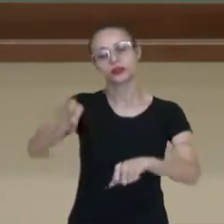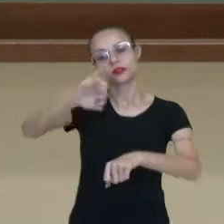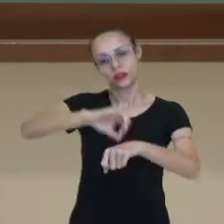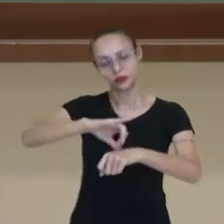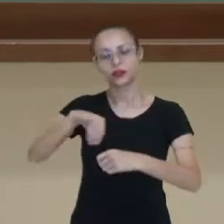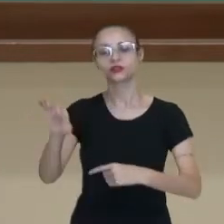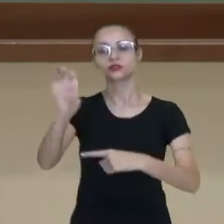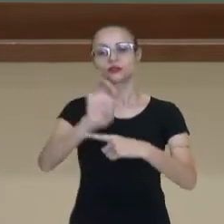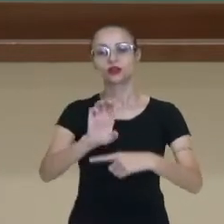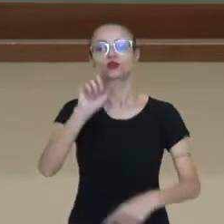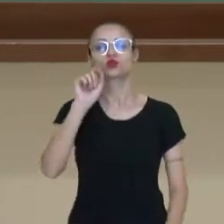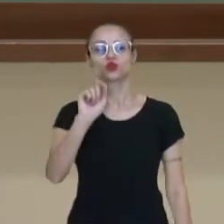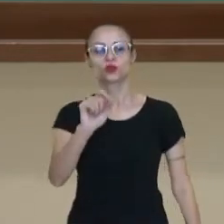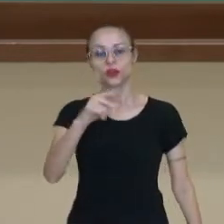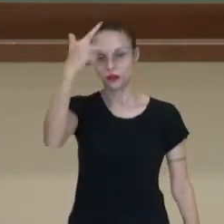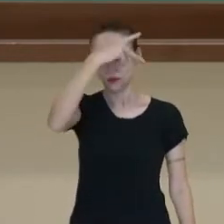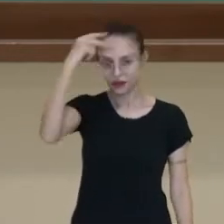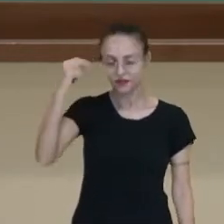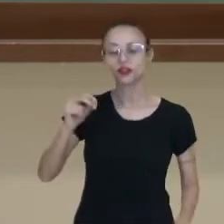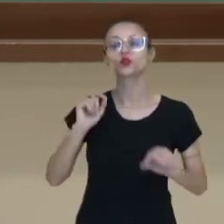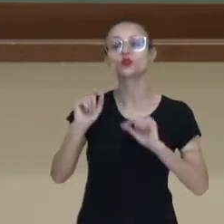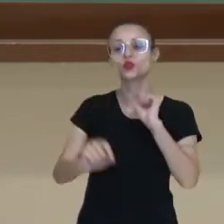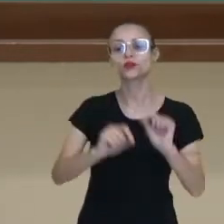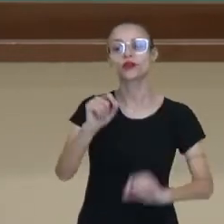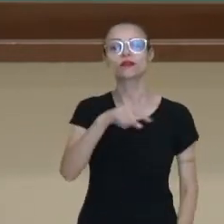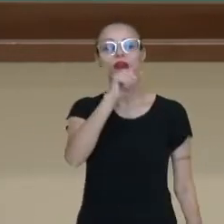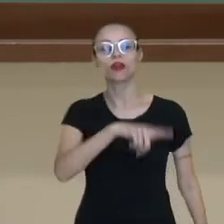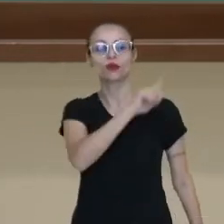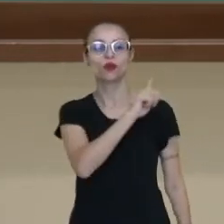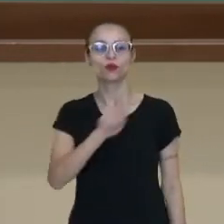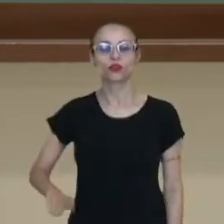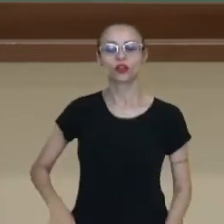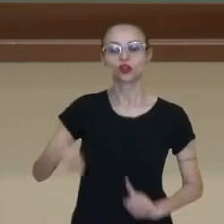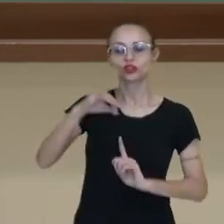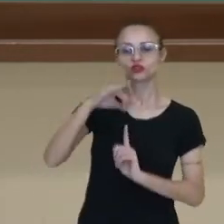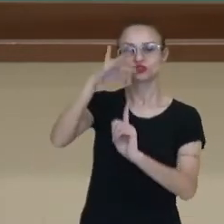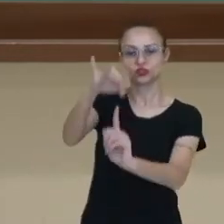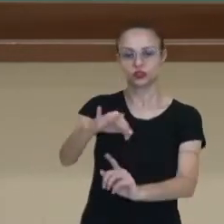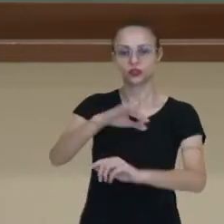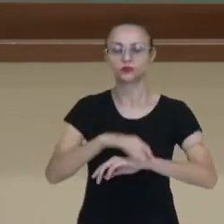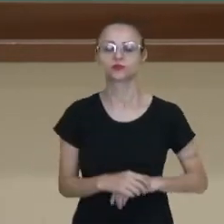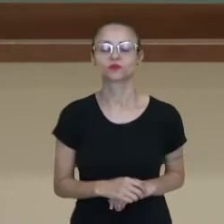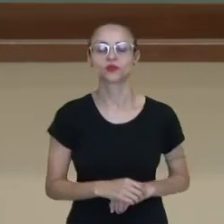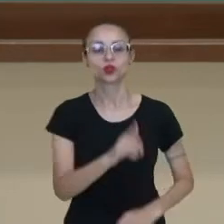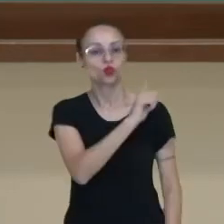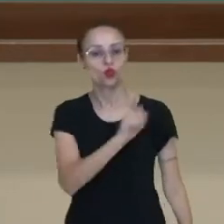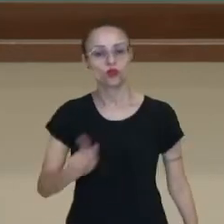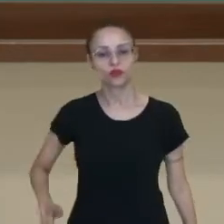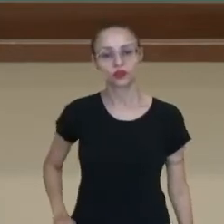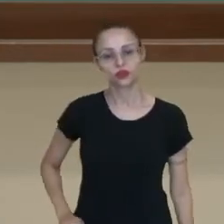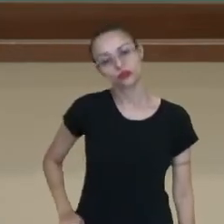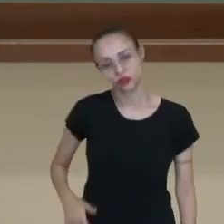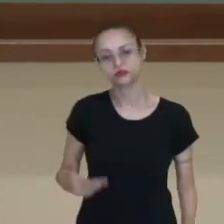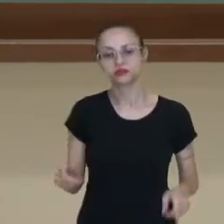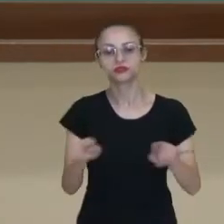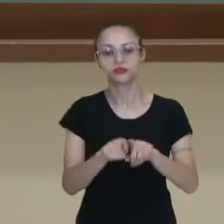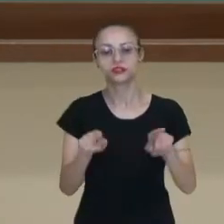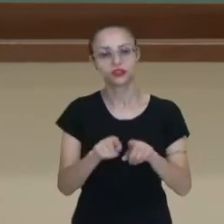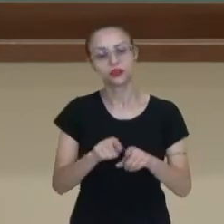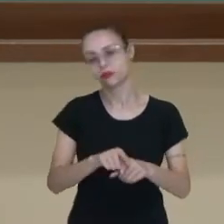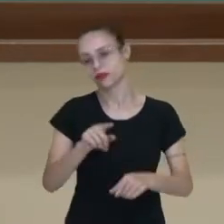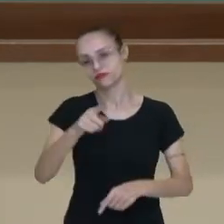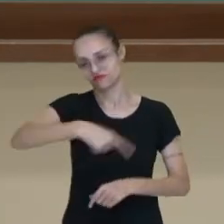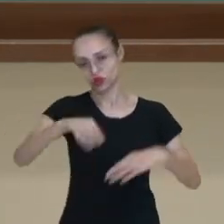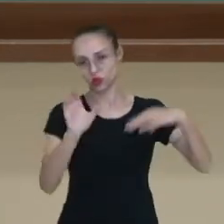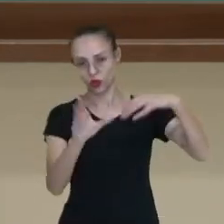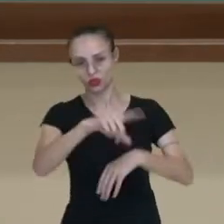estado, o cargo de prefeito era um cargo que era indicado pelo governador. O governador aí que era votado também de forma